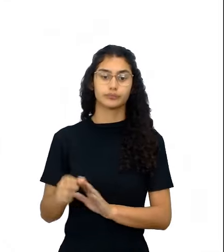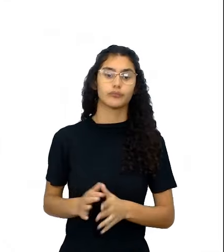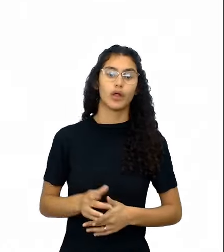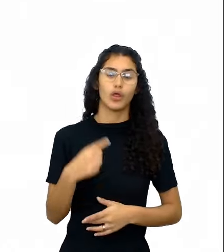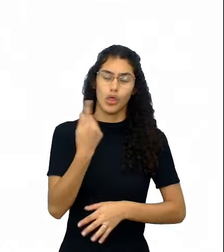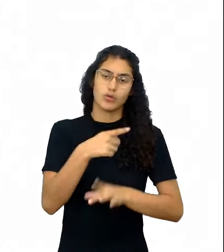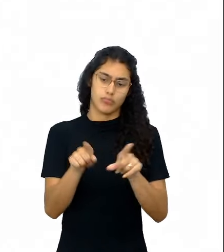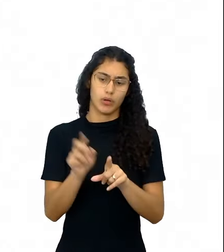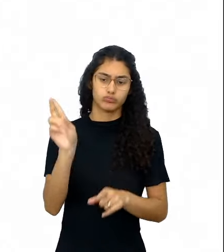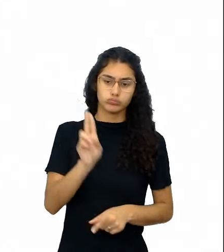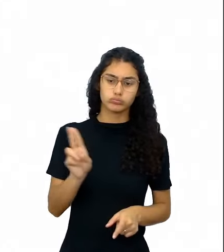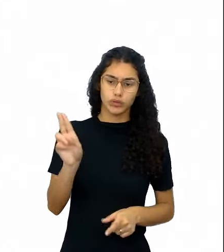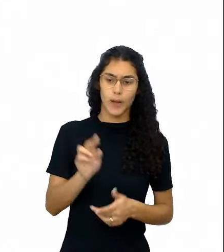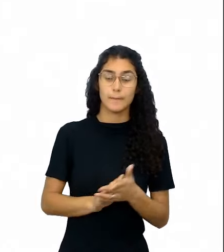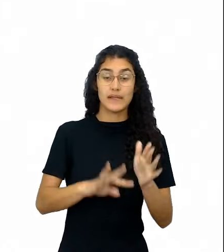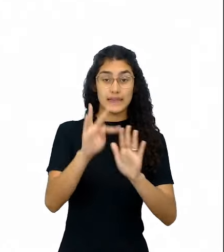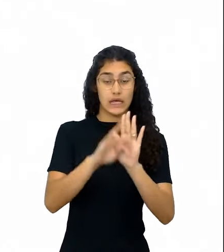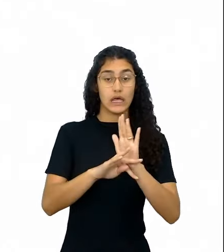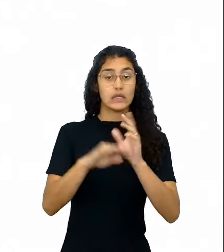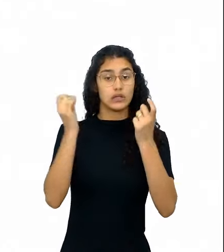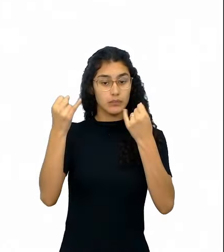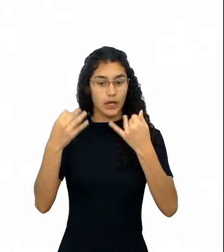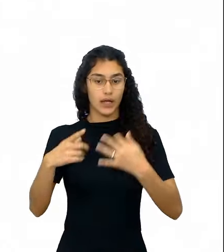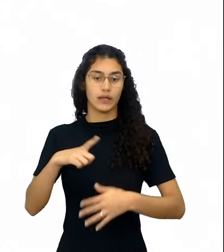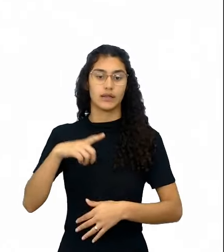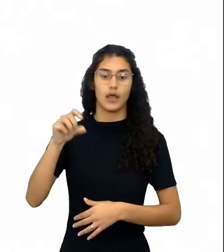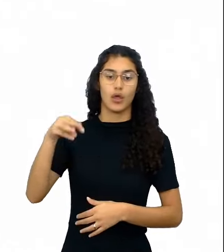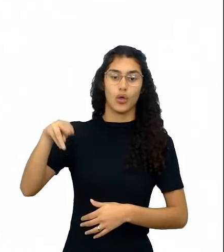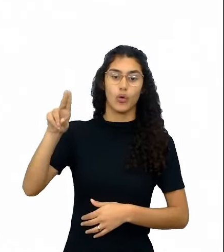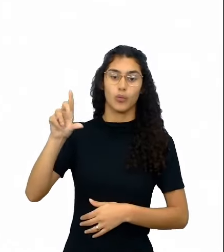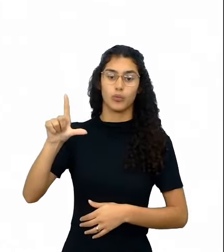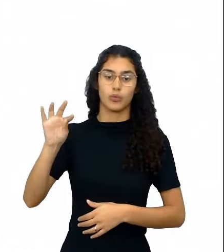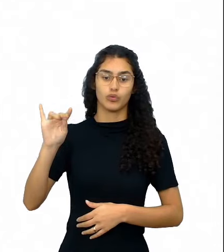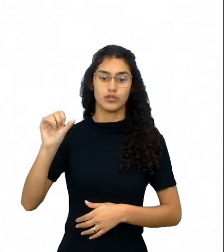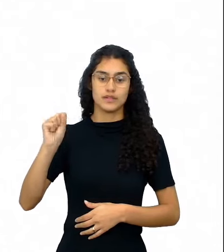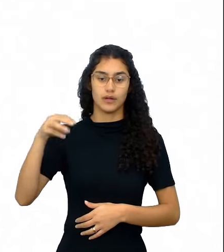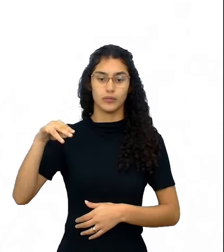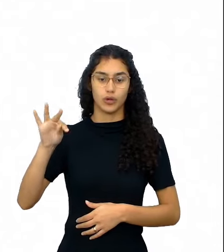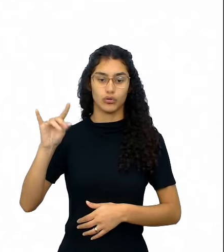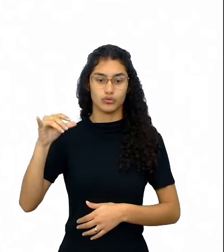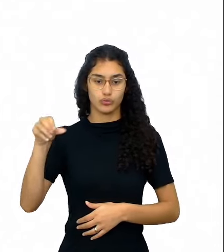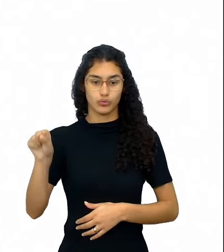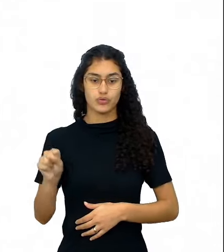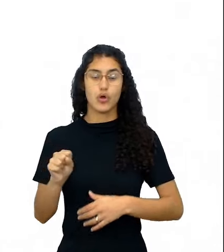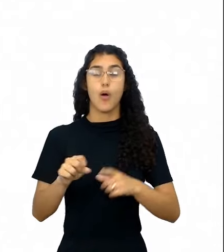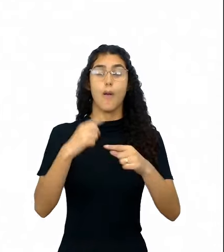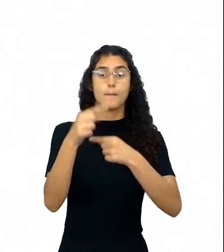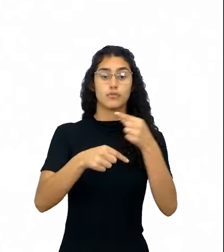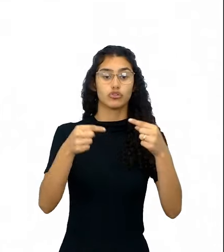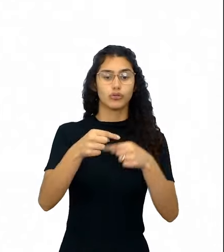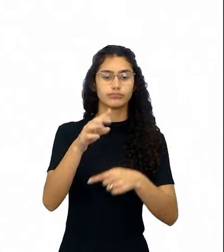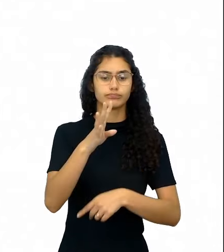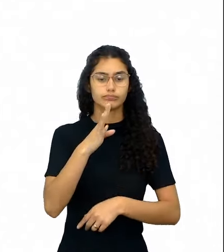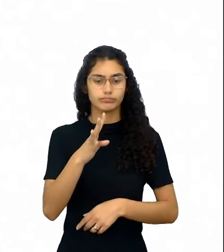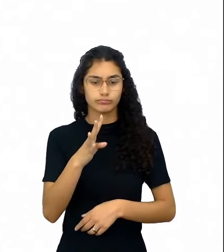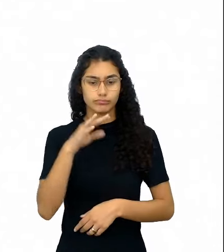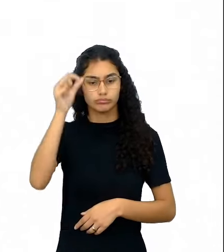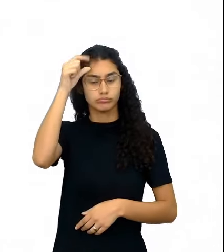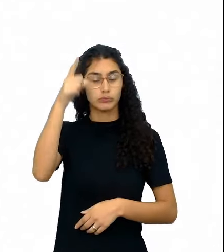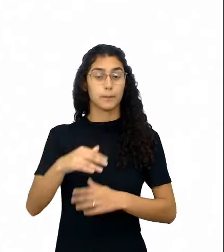também consumimos esses tão falados multissemióticos. Objeto de conhecimento, figuras de linguagem.